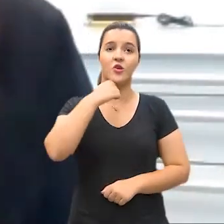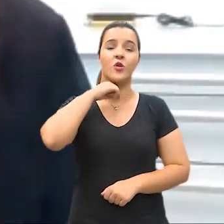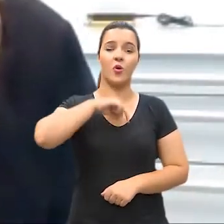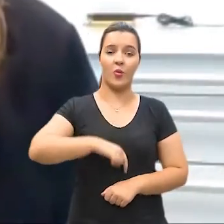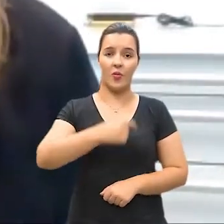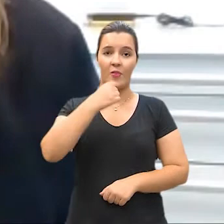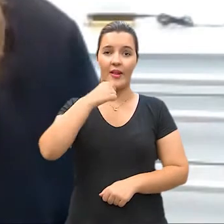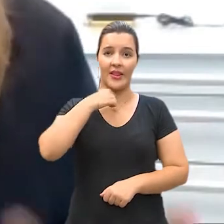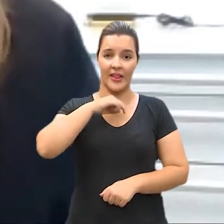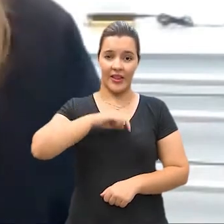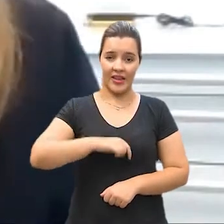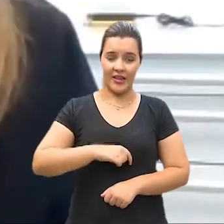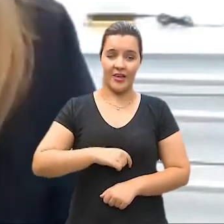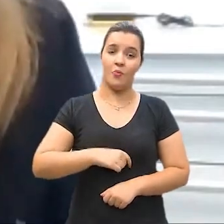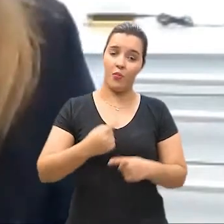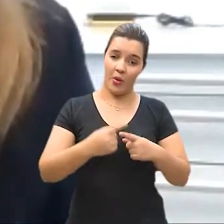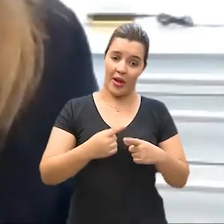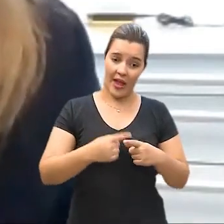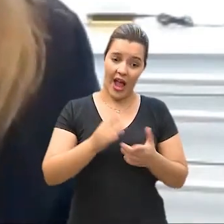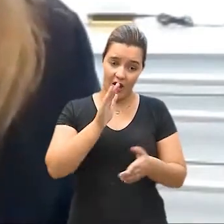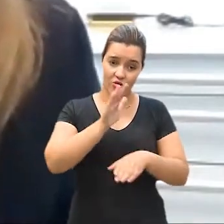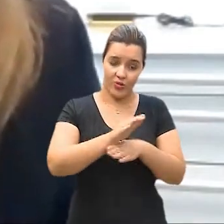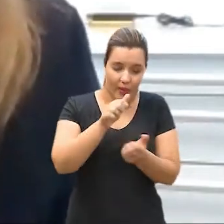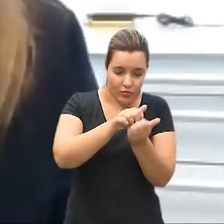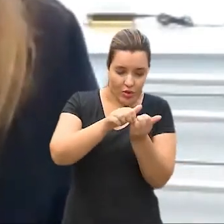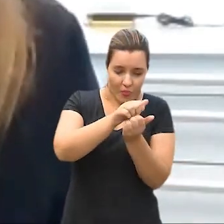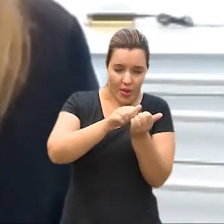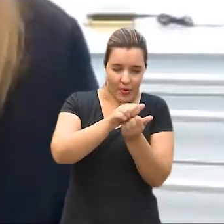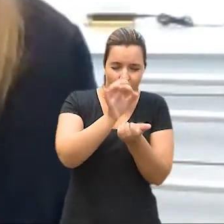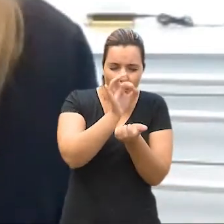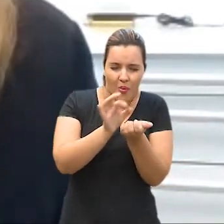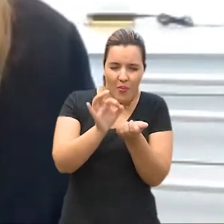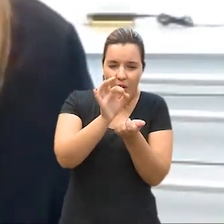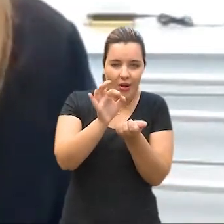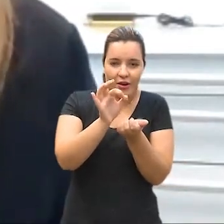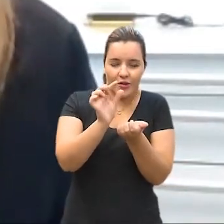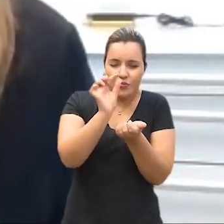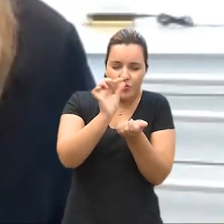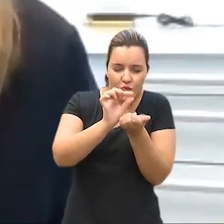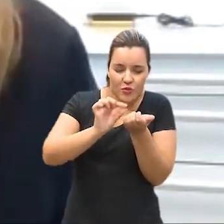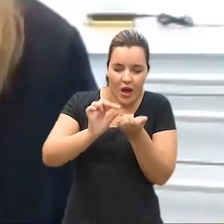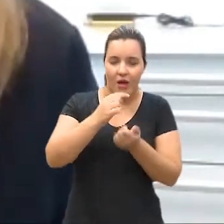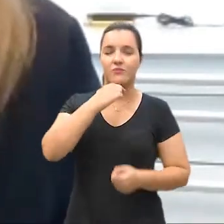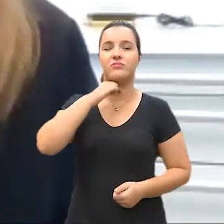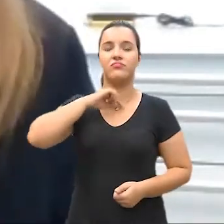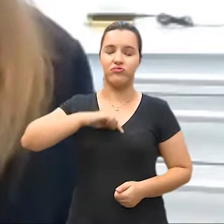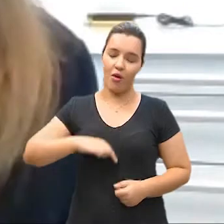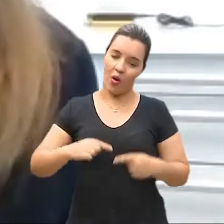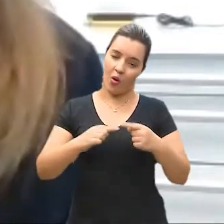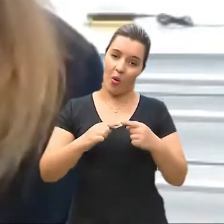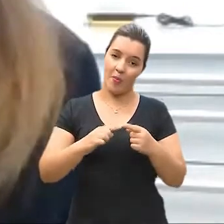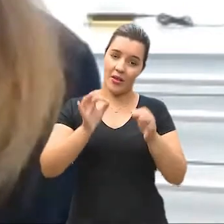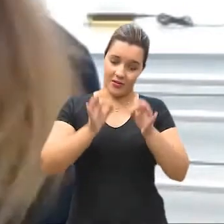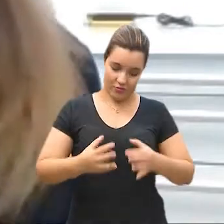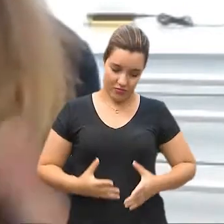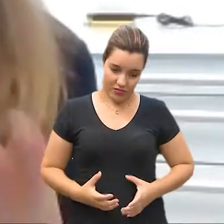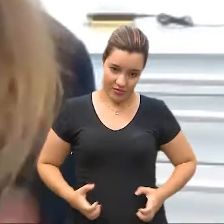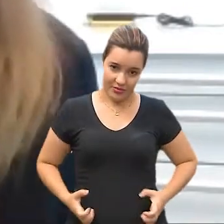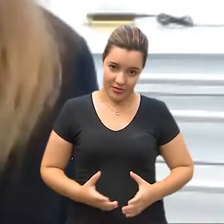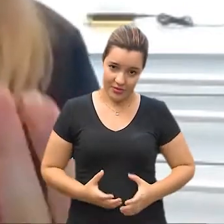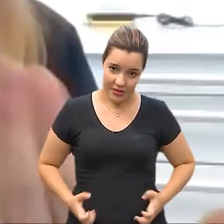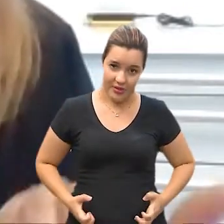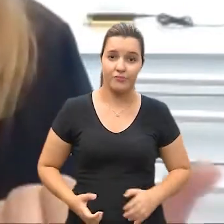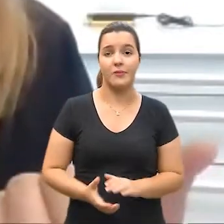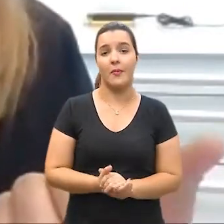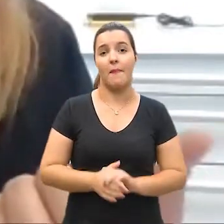alimentos muito grandes, né, para poder ter uma digestão tranquila, absorção dos nutrientes correta. Mas o que eu quis dizer foi em